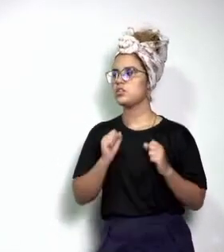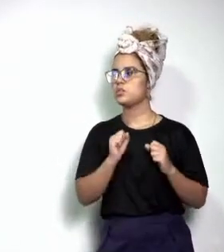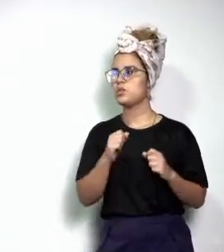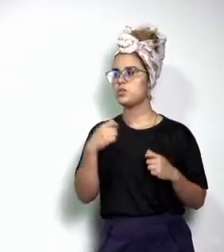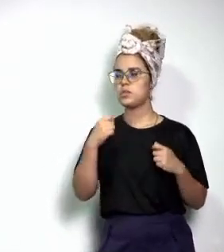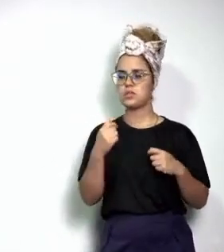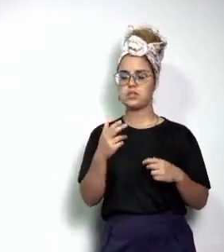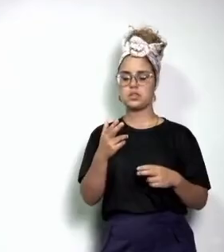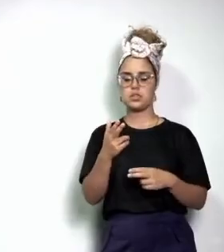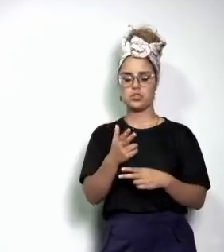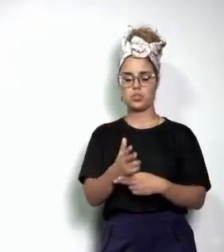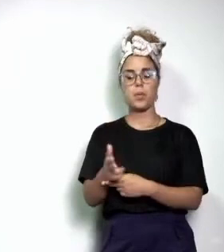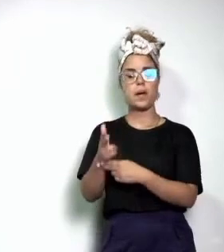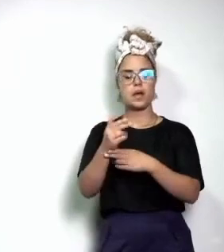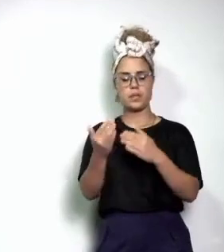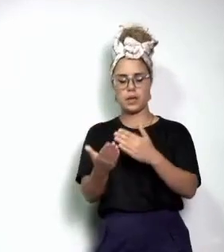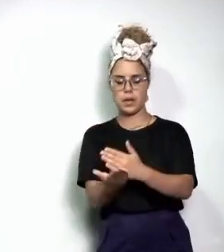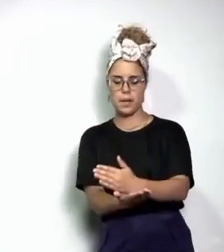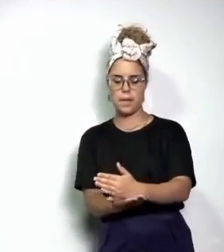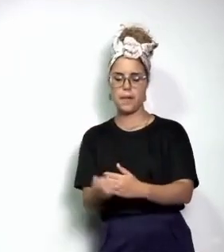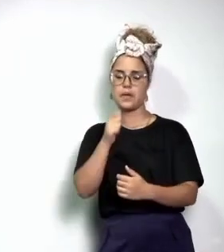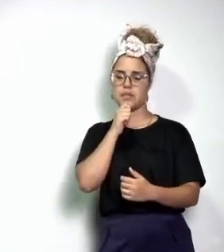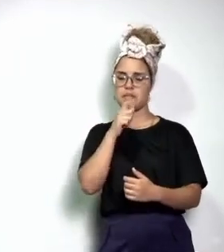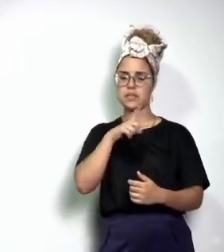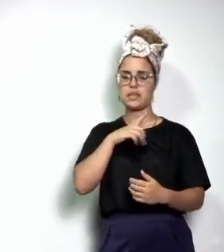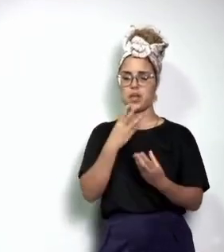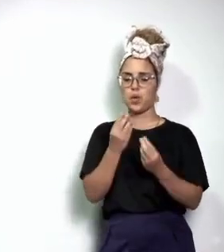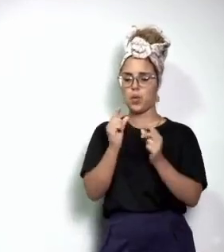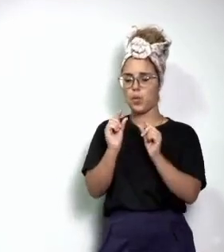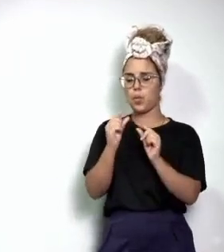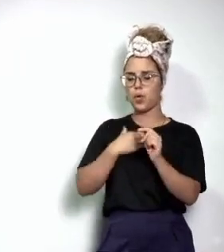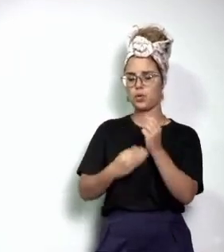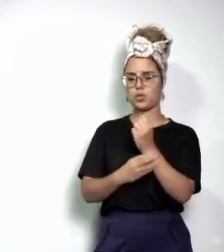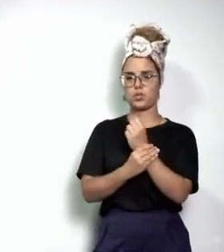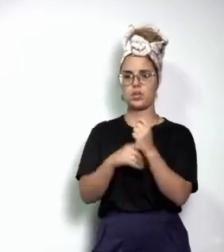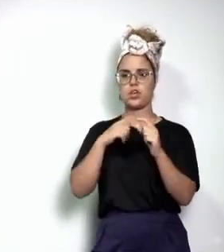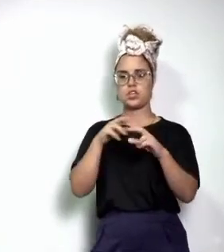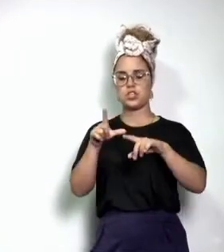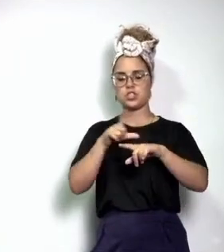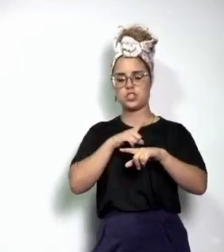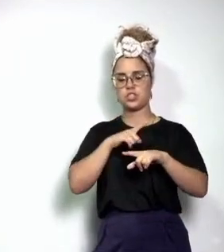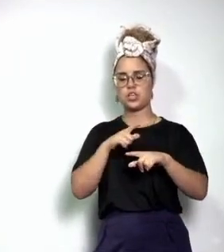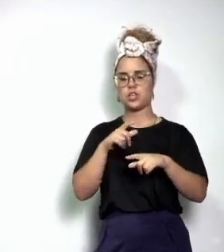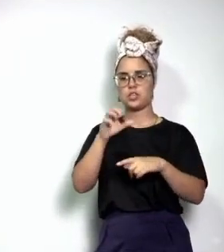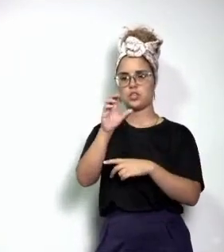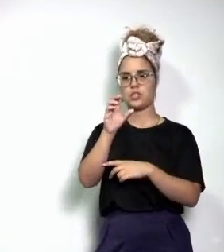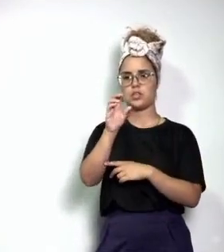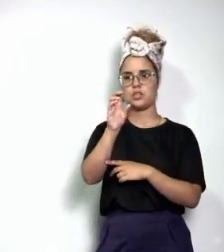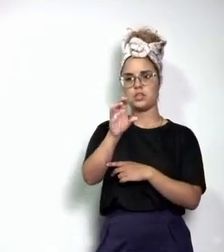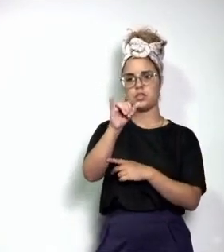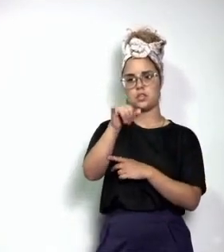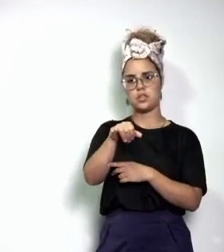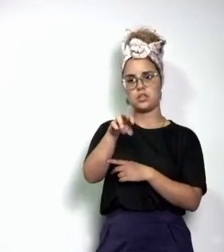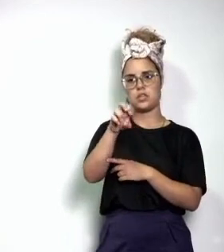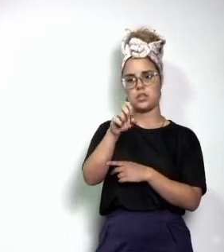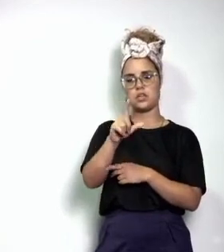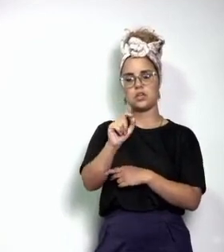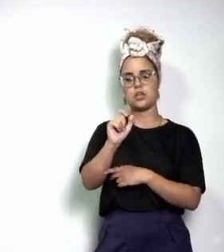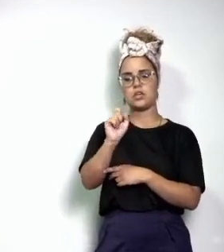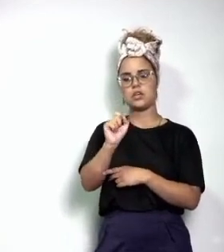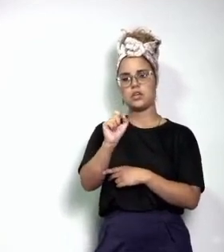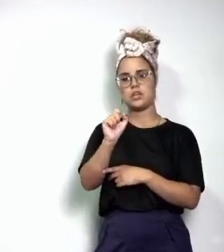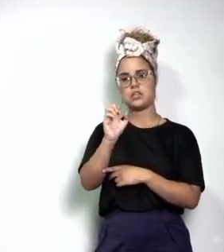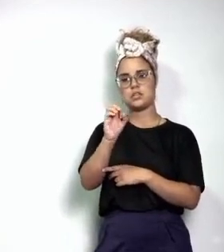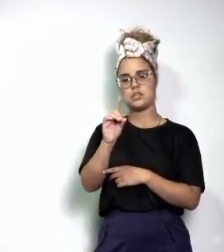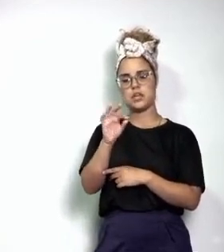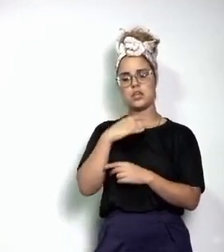uma câmera baixa, mas a gente ainda quer garantir um mínimo de segurança, a gente deixa o Cine Saddle embaixo. Também é